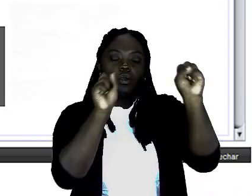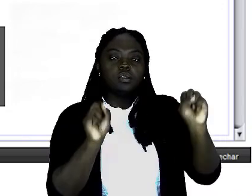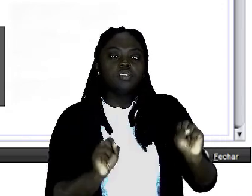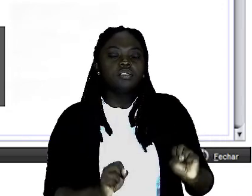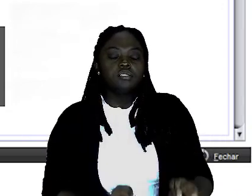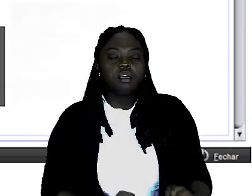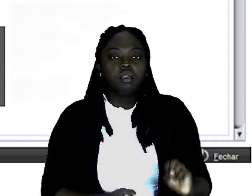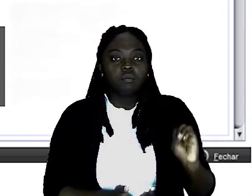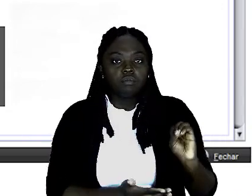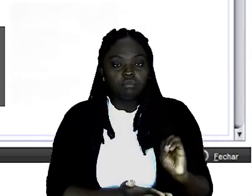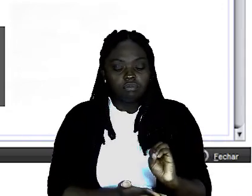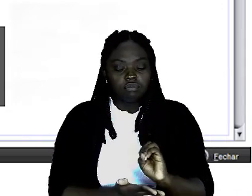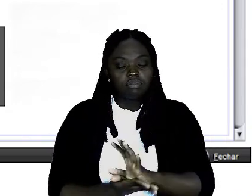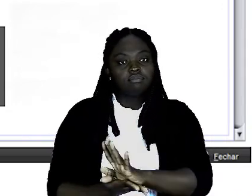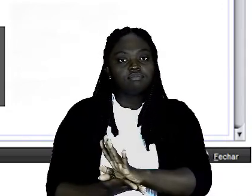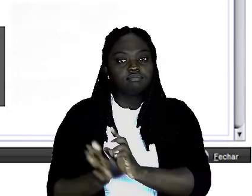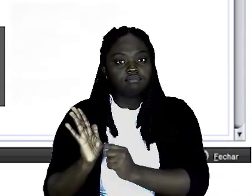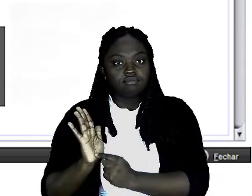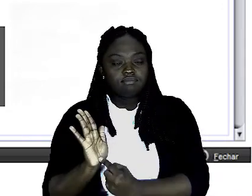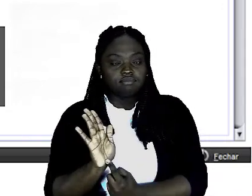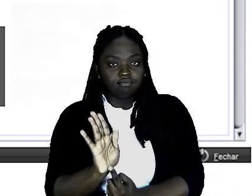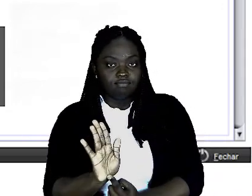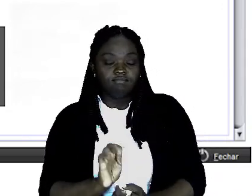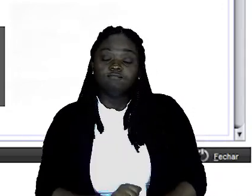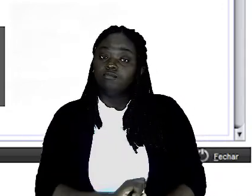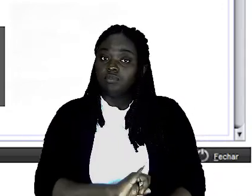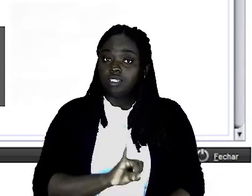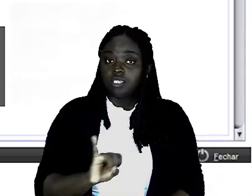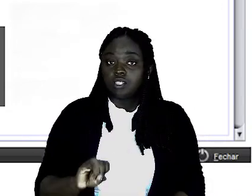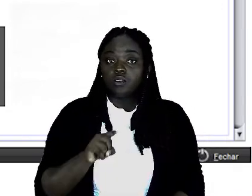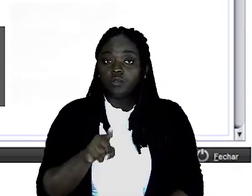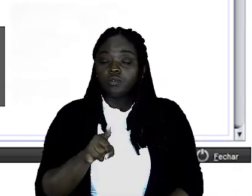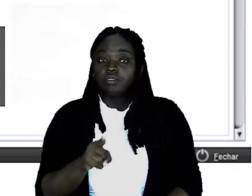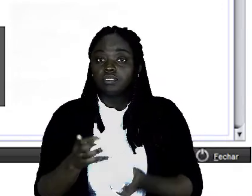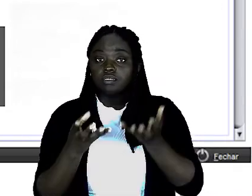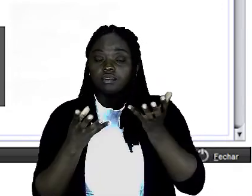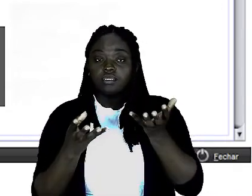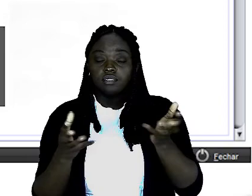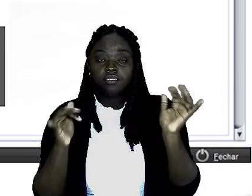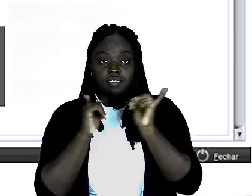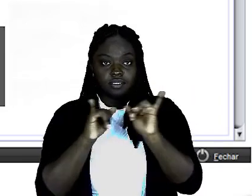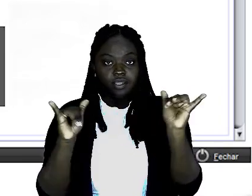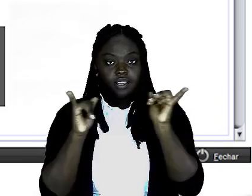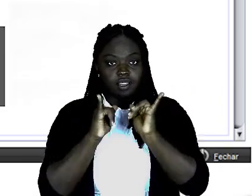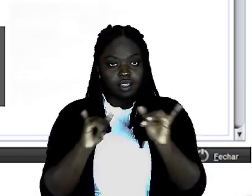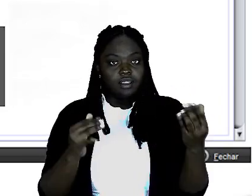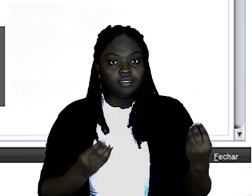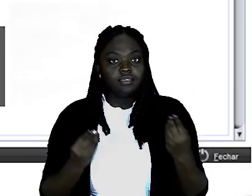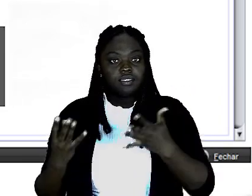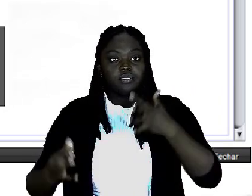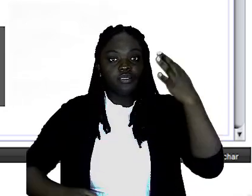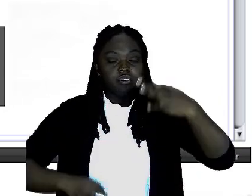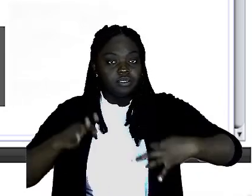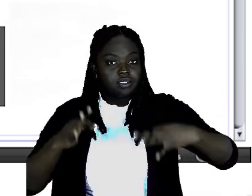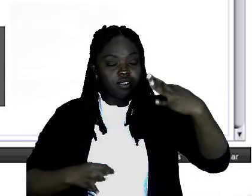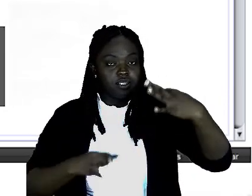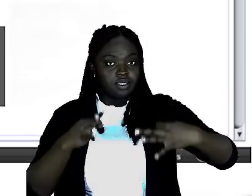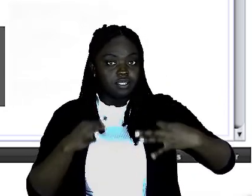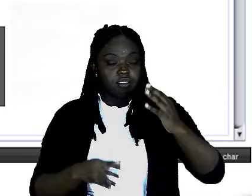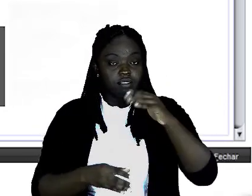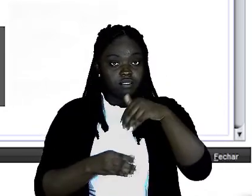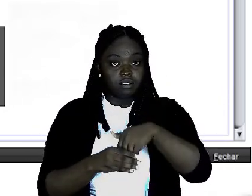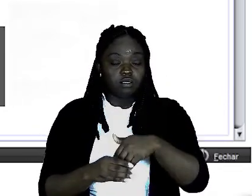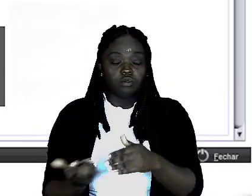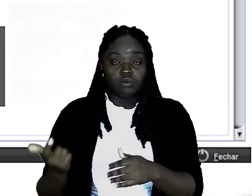da prestação de contas. Caso você deseje enviar as informações à Justiça Eleitoral em